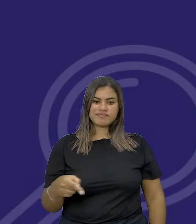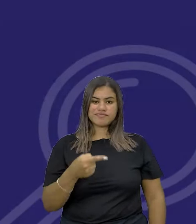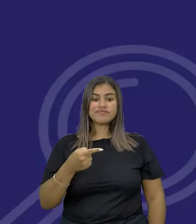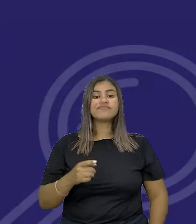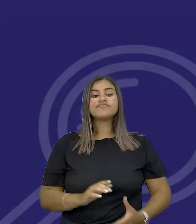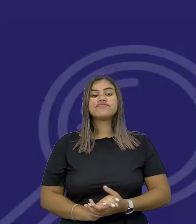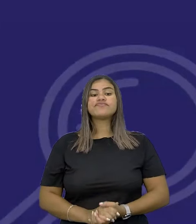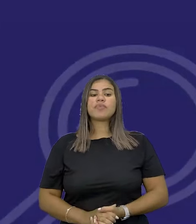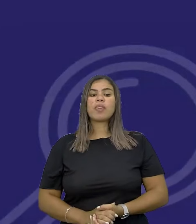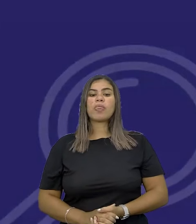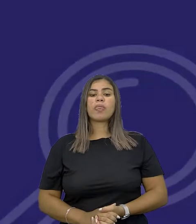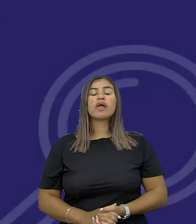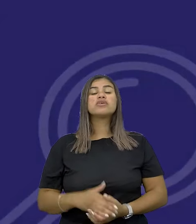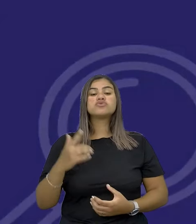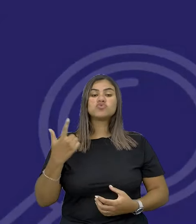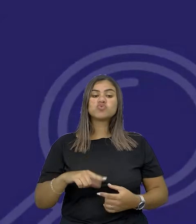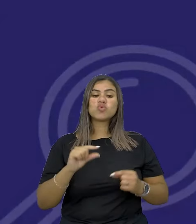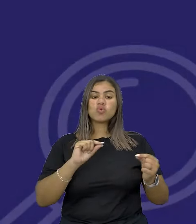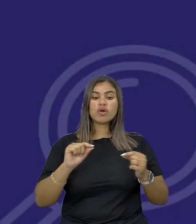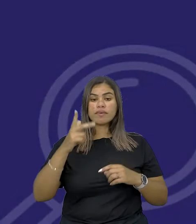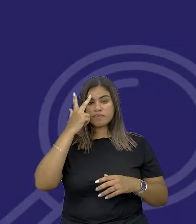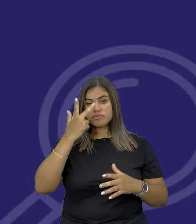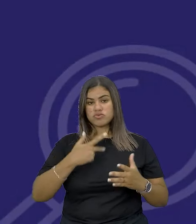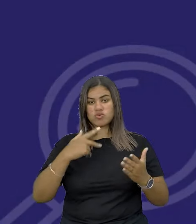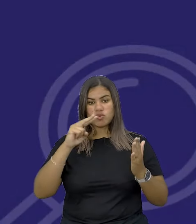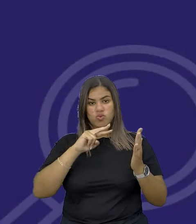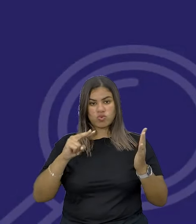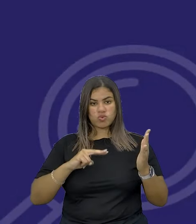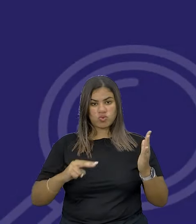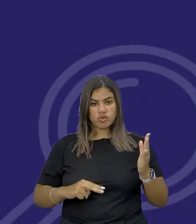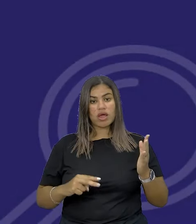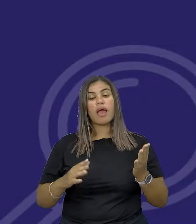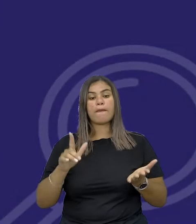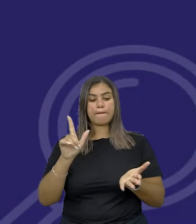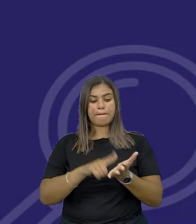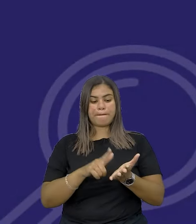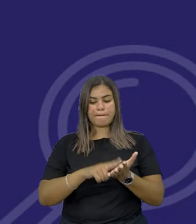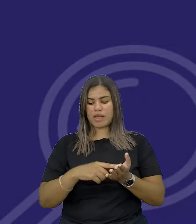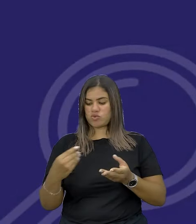segundo passo? Uma leitura individual. O que eu faço? Entrego uma cópia